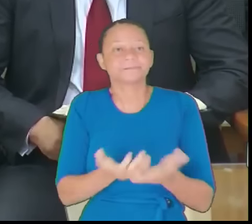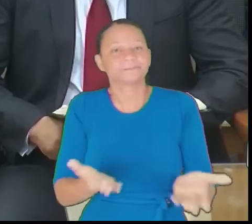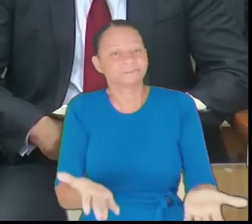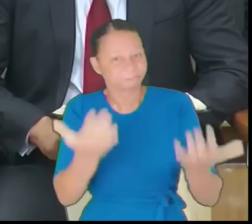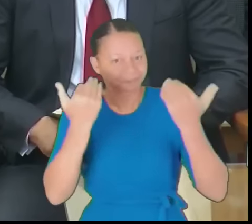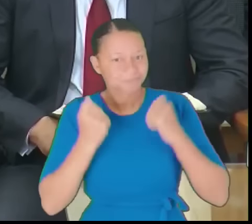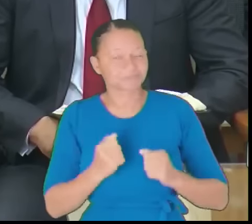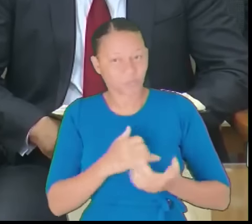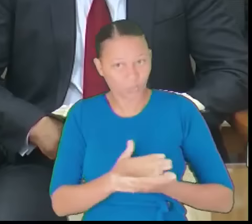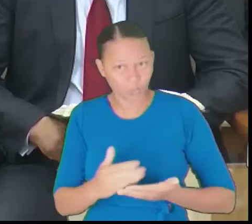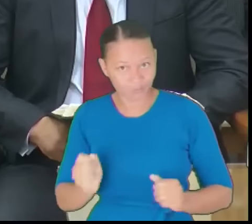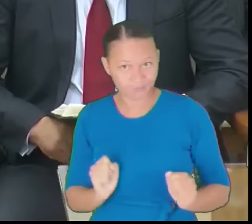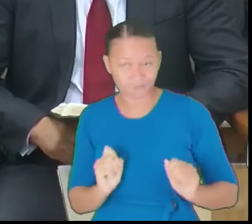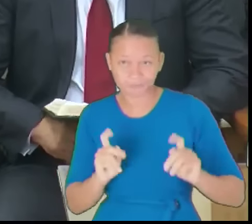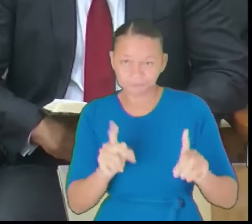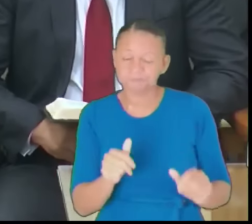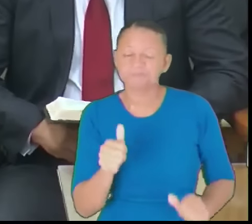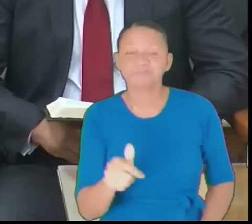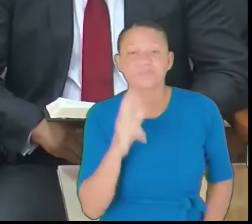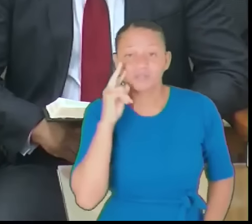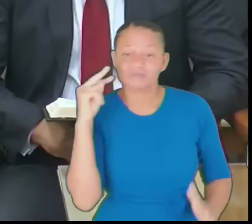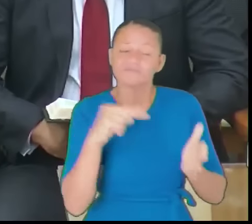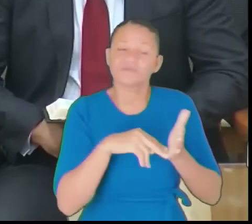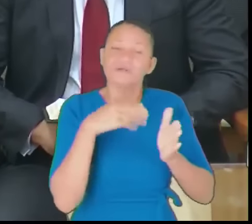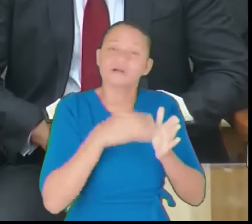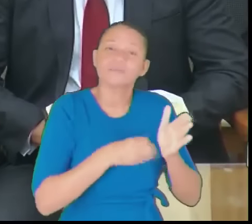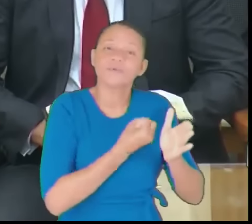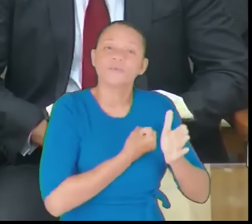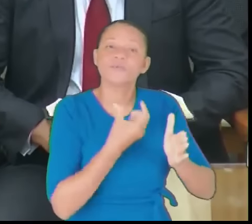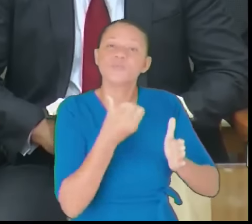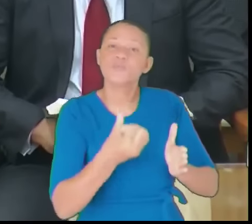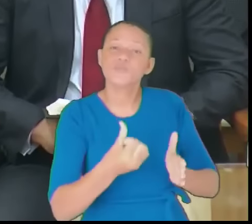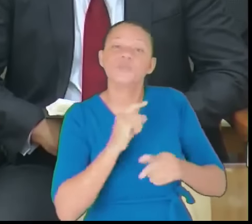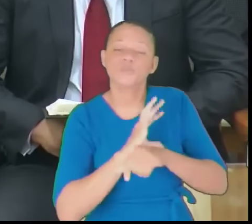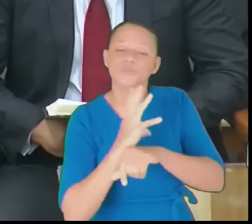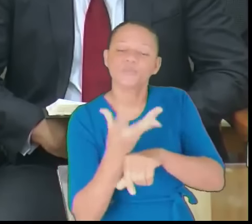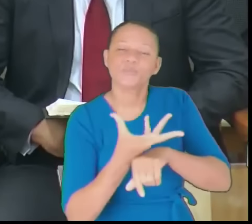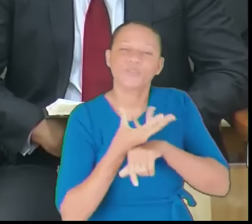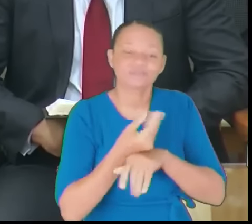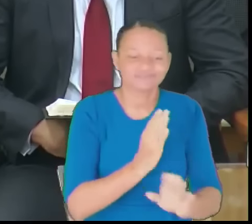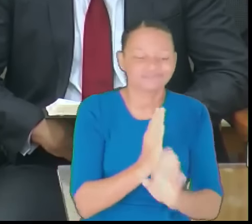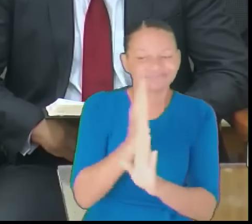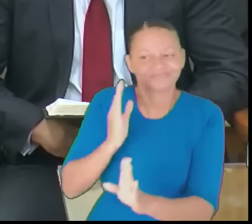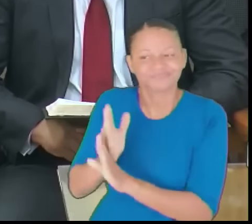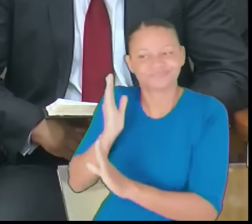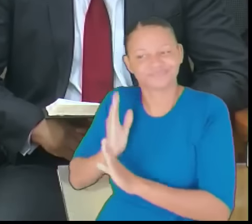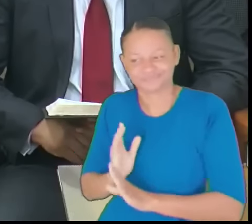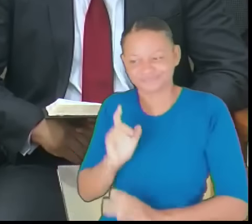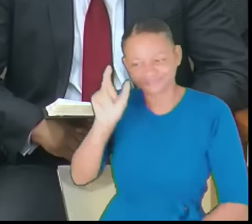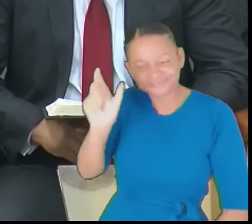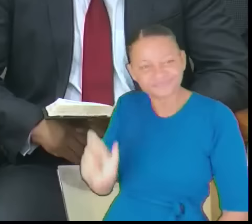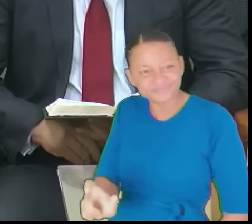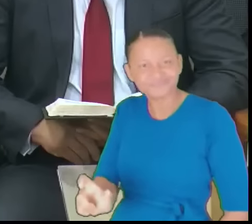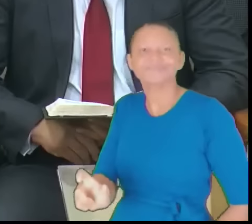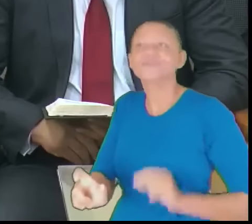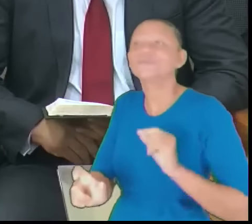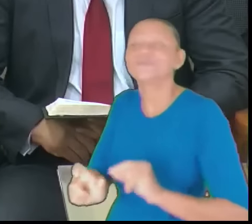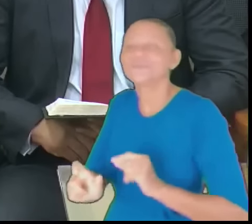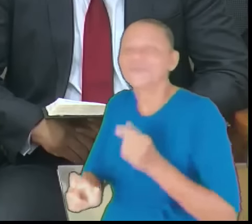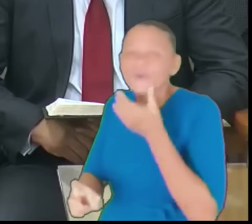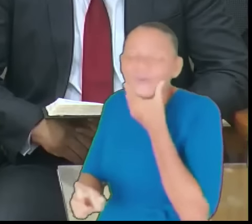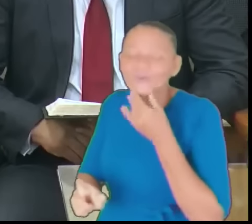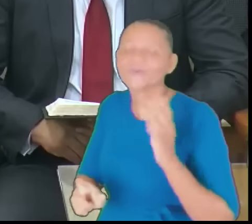lá. Nós vimos no capítulo 6 que a igreja, ela achou noivo. Ela achou noivo onde? Me